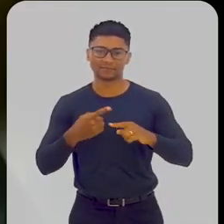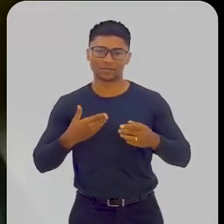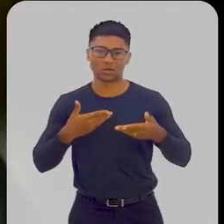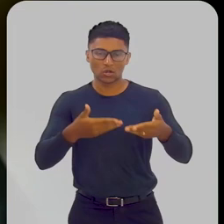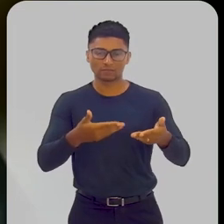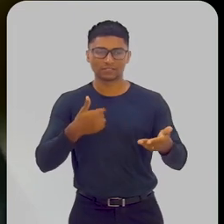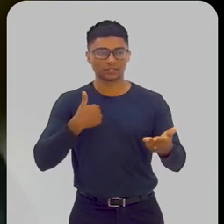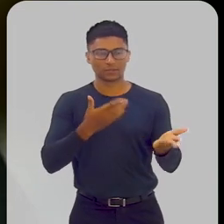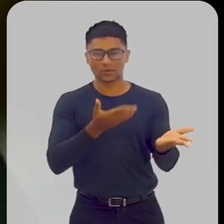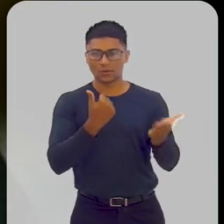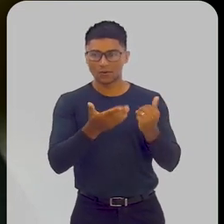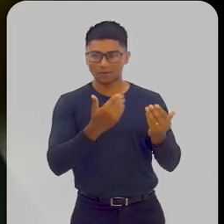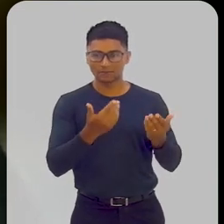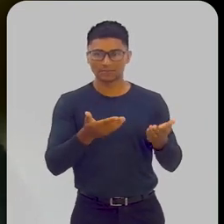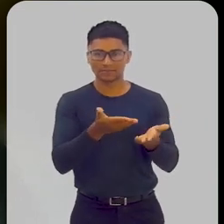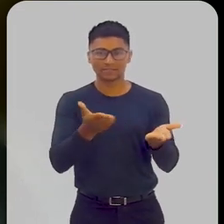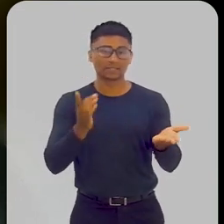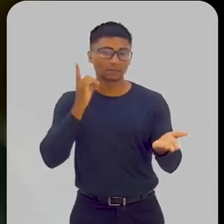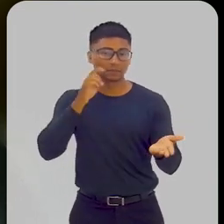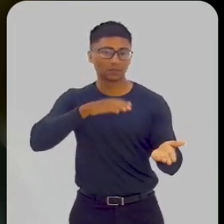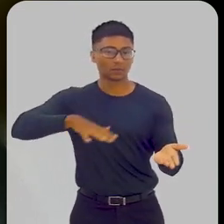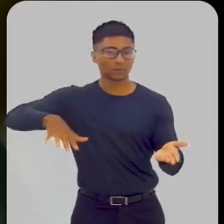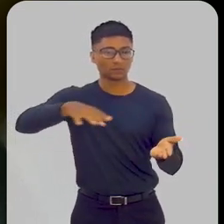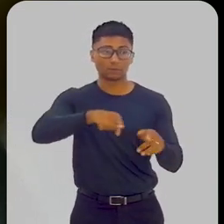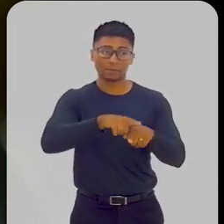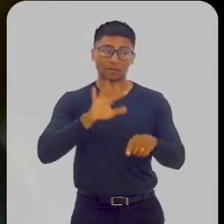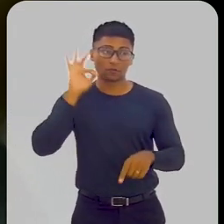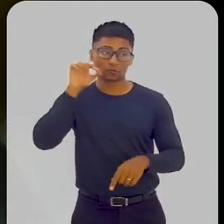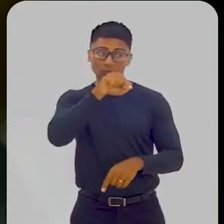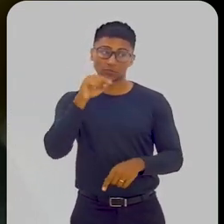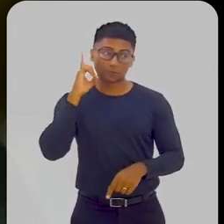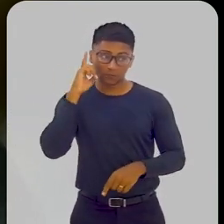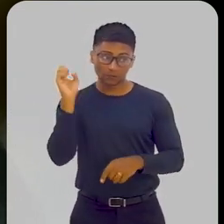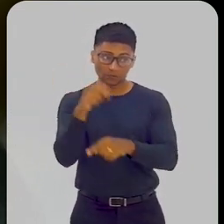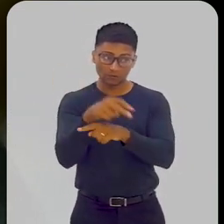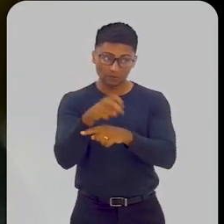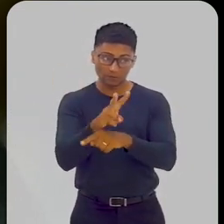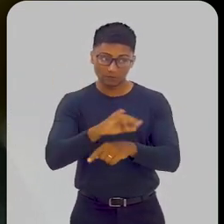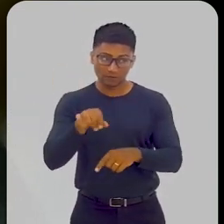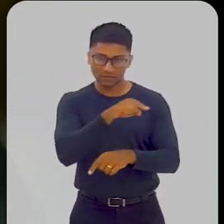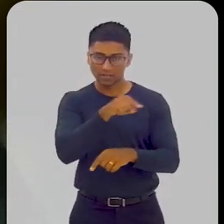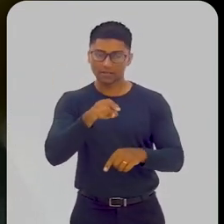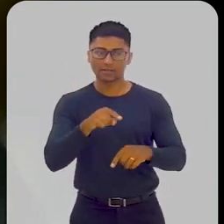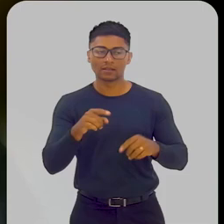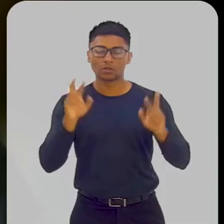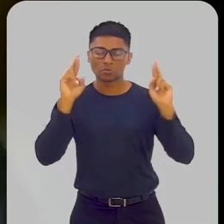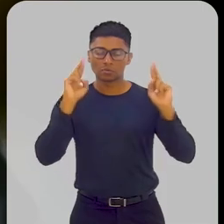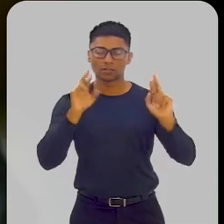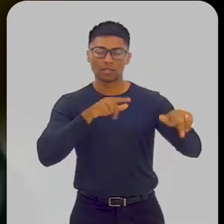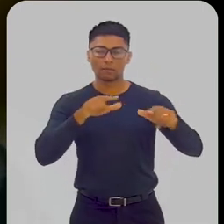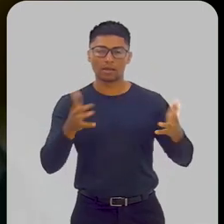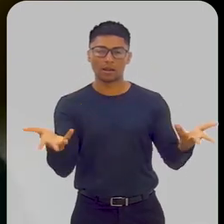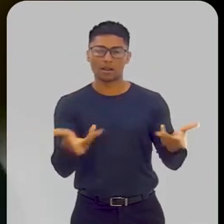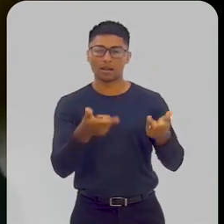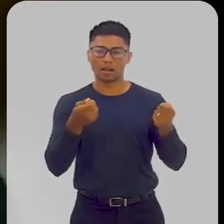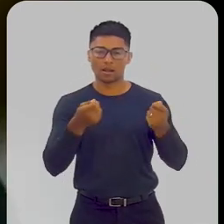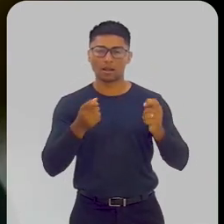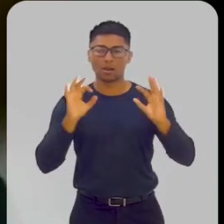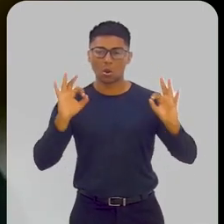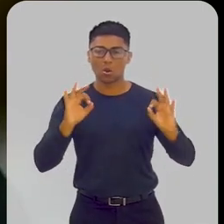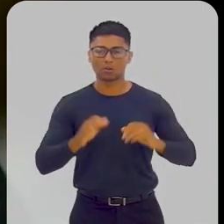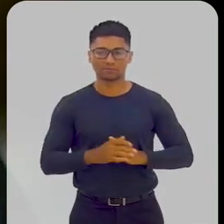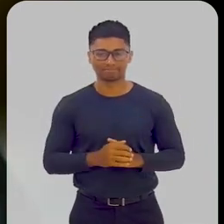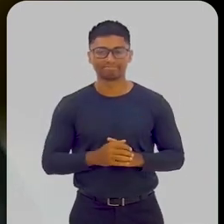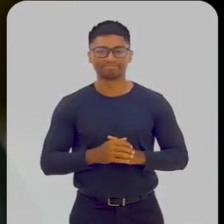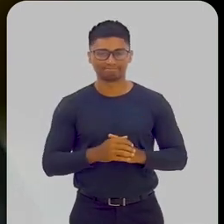essa oportunidade de poder falar aos nossos deputados, ou aos futuros deputados, né, que façam excelente